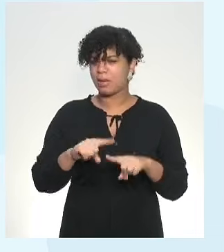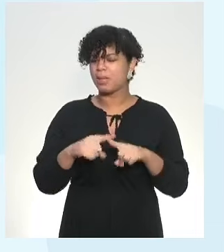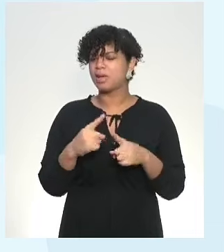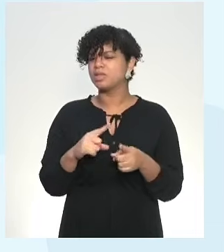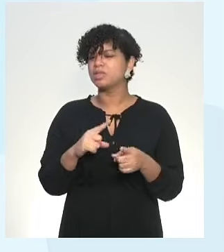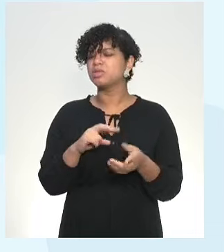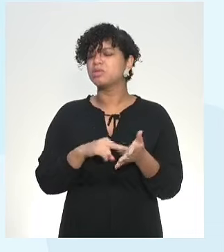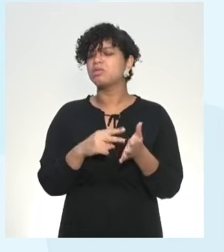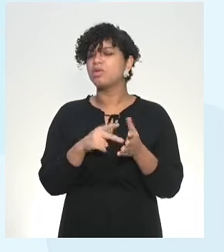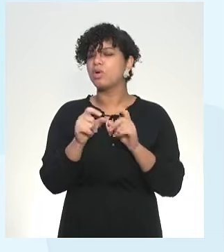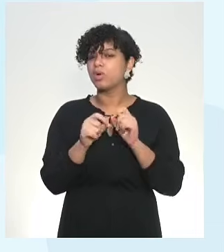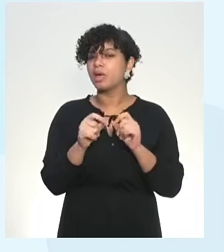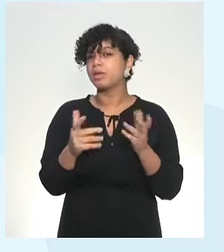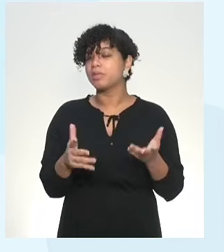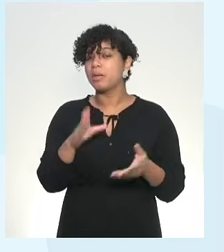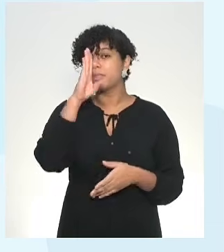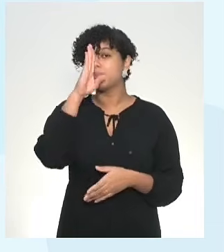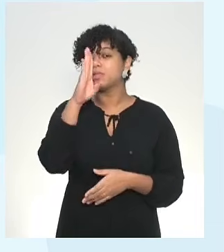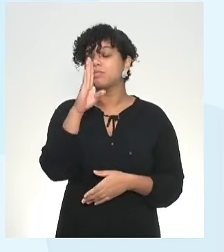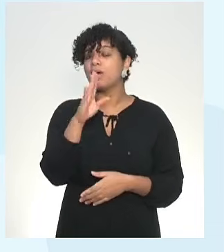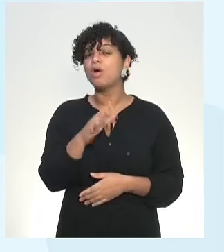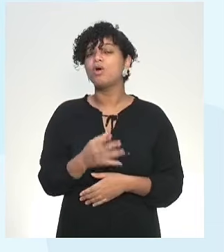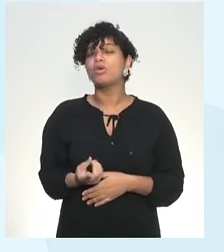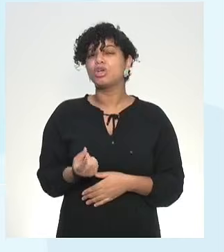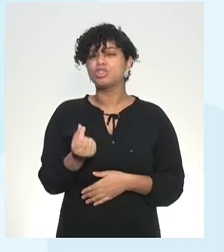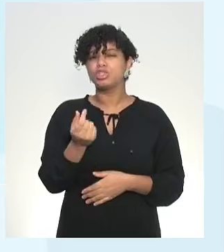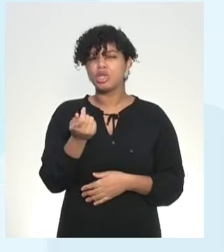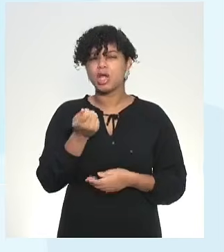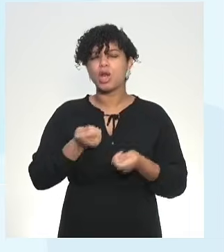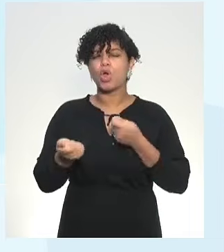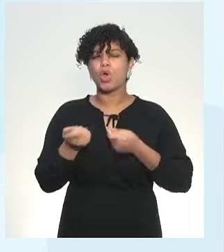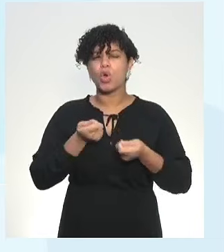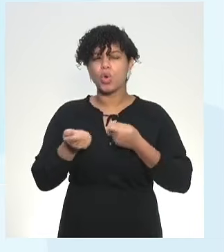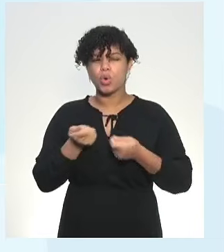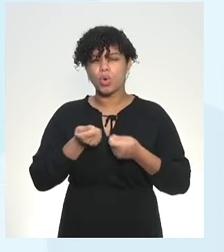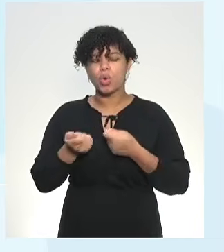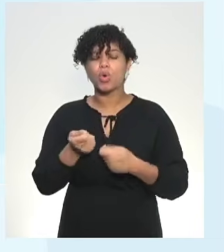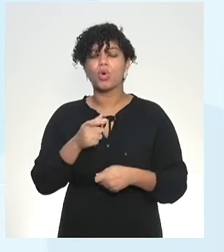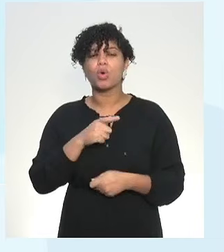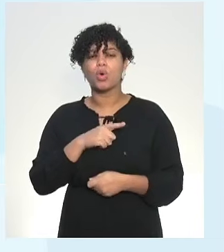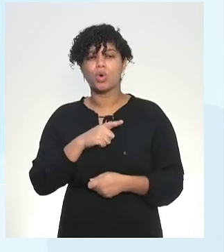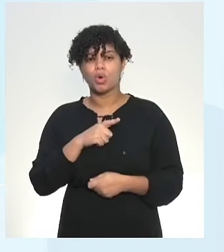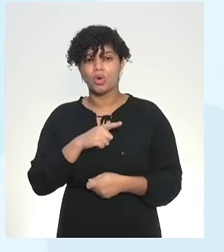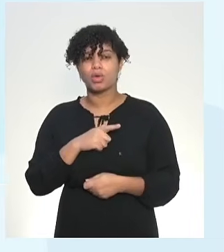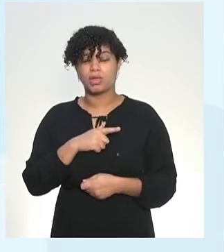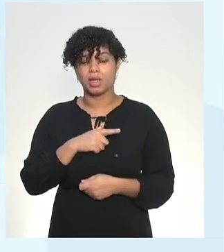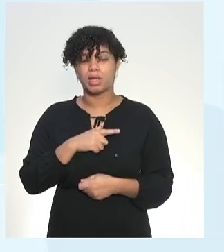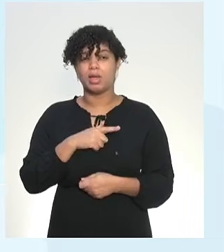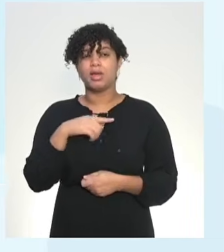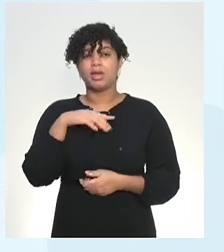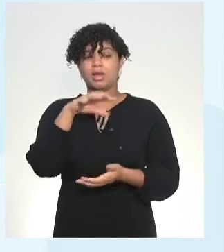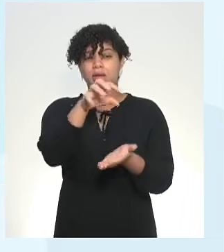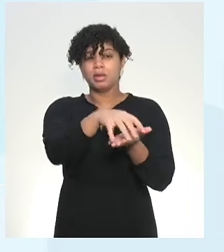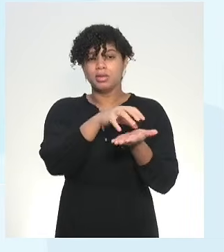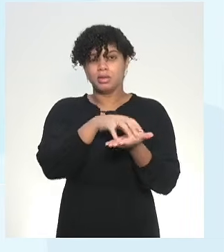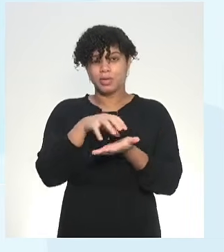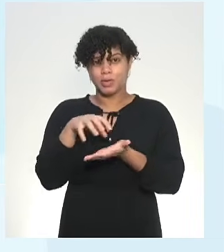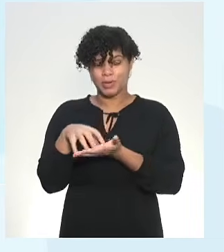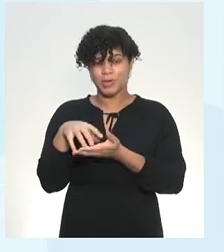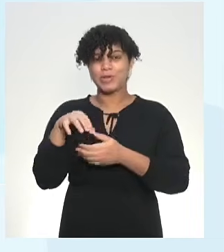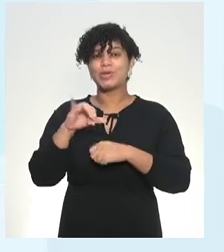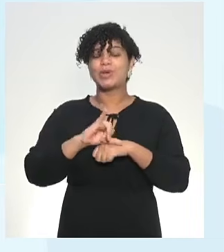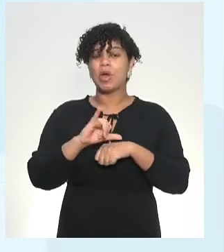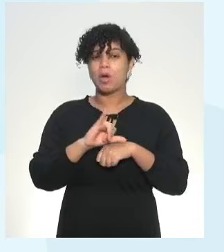Elas centralizam o poder administrativo. Então, se pega as principais cidades do núcleo dessas cidades no entorno e